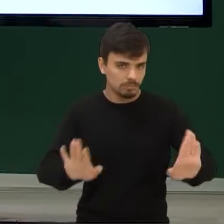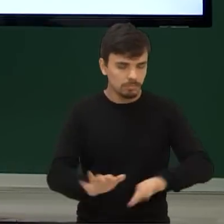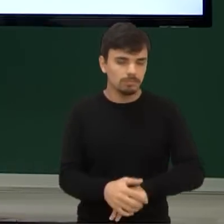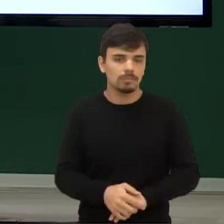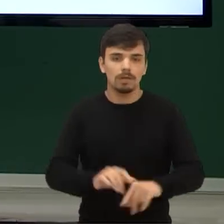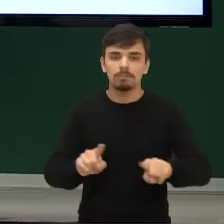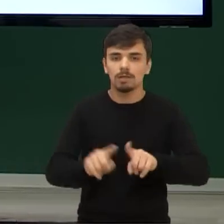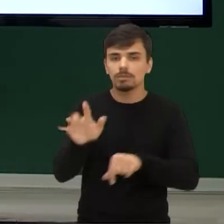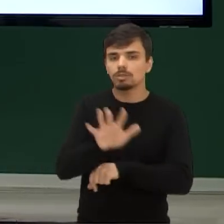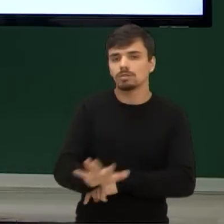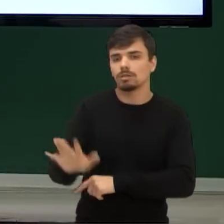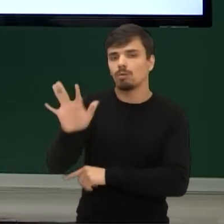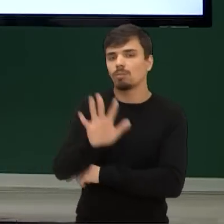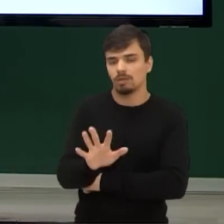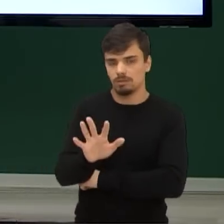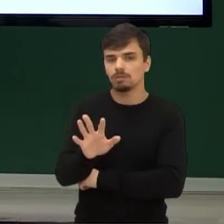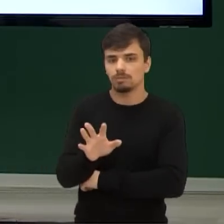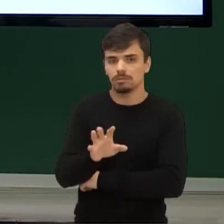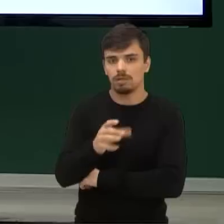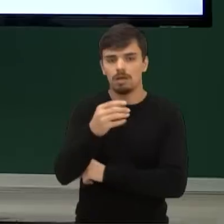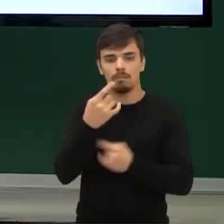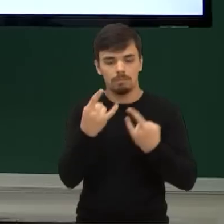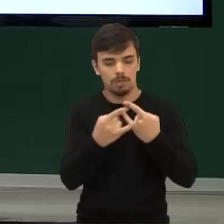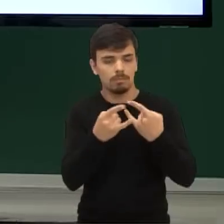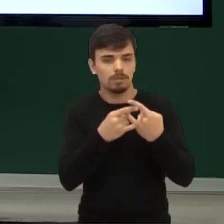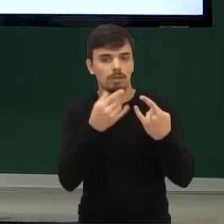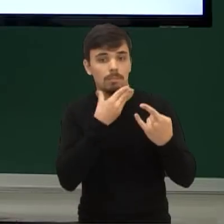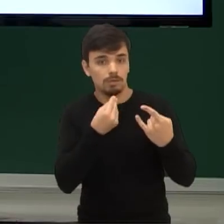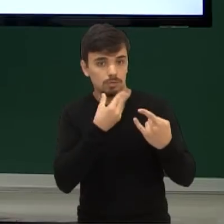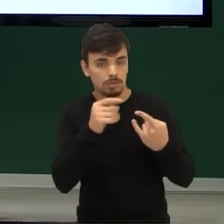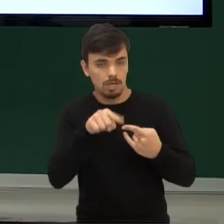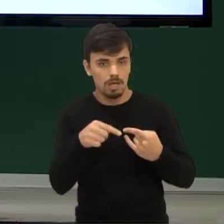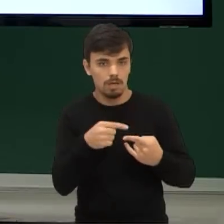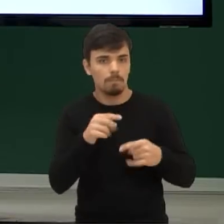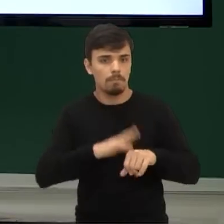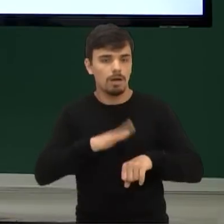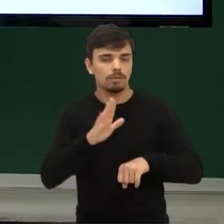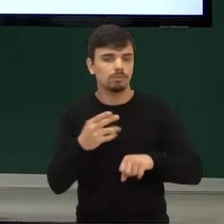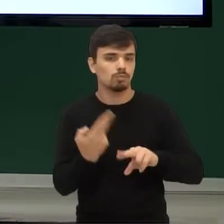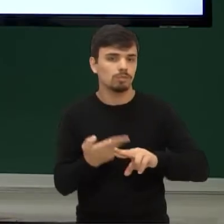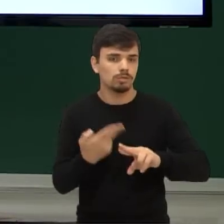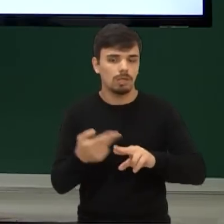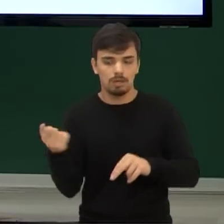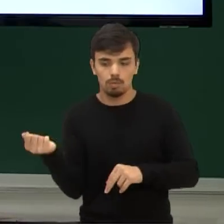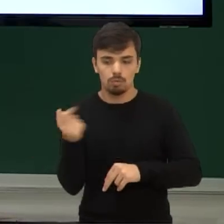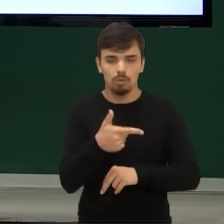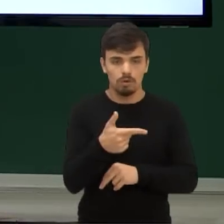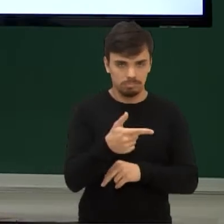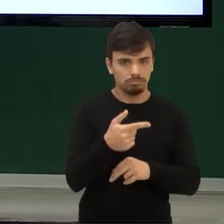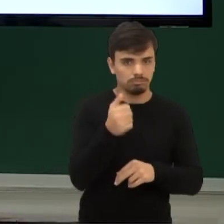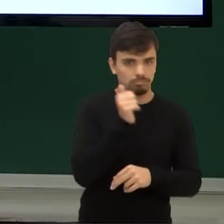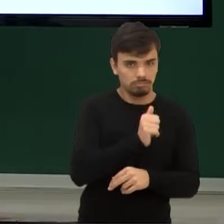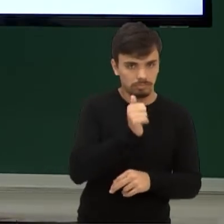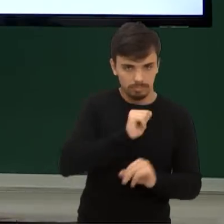a camisinha masculina ela é muito mais utilizada, né, do que a feminina, certo? As duas